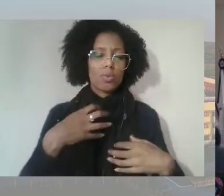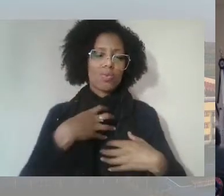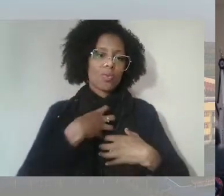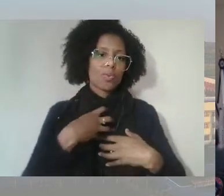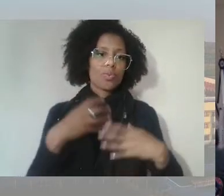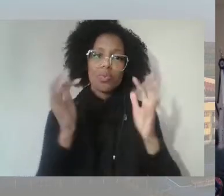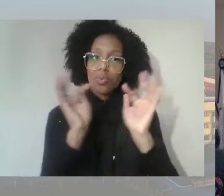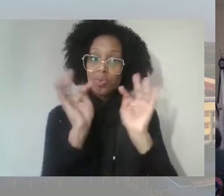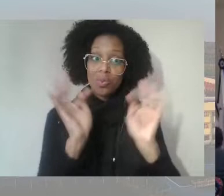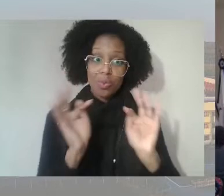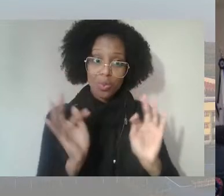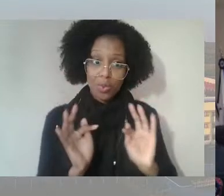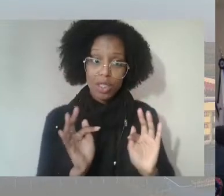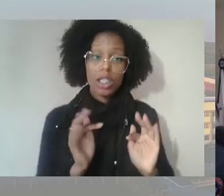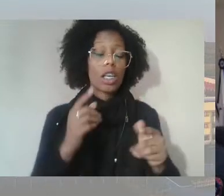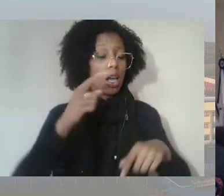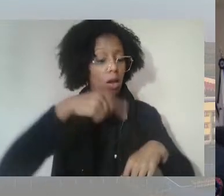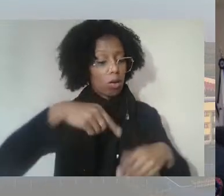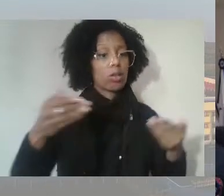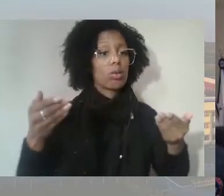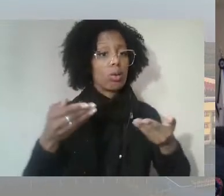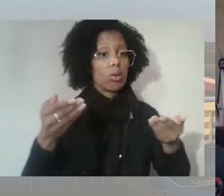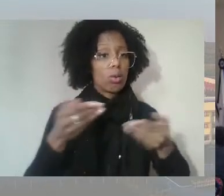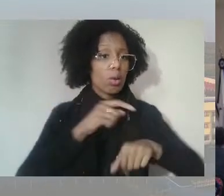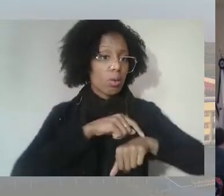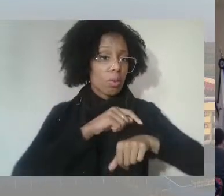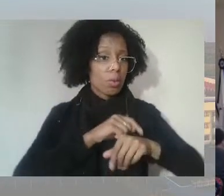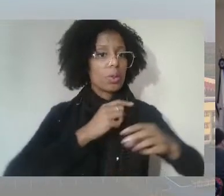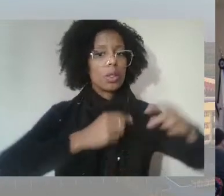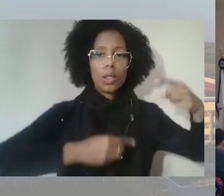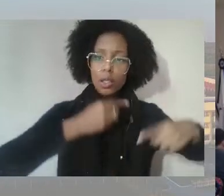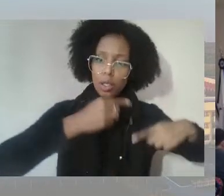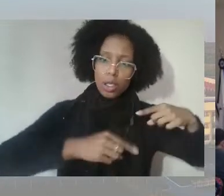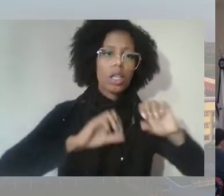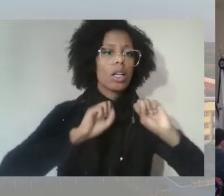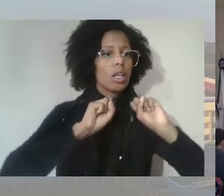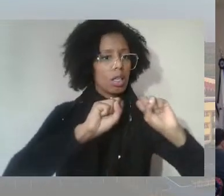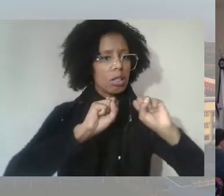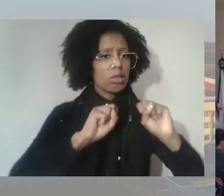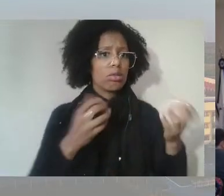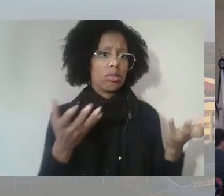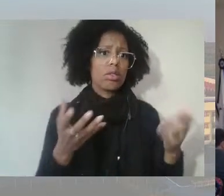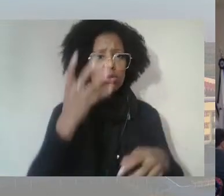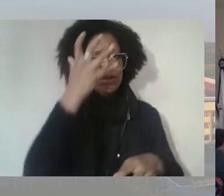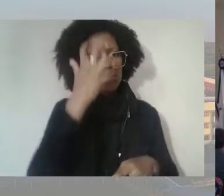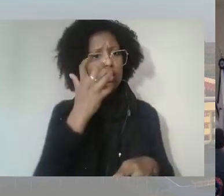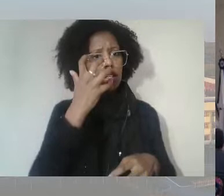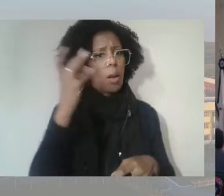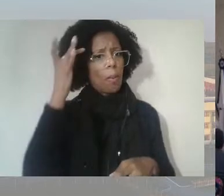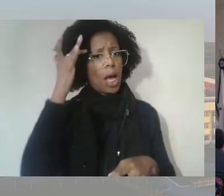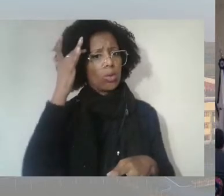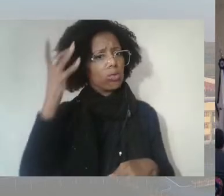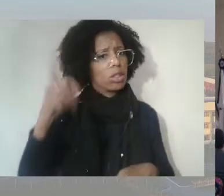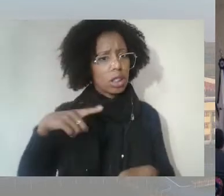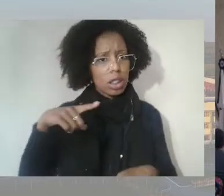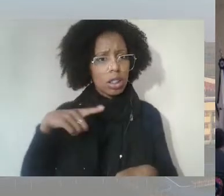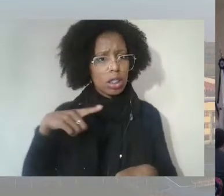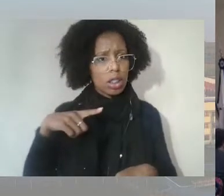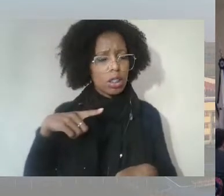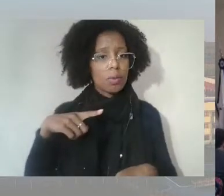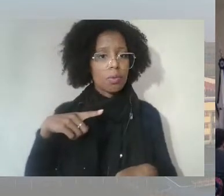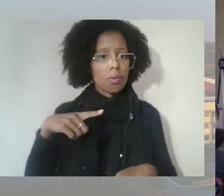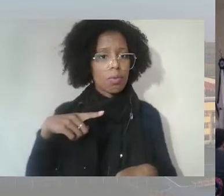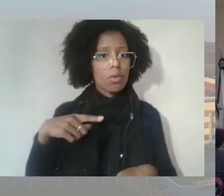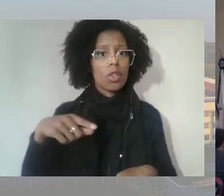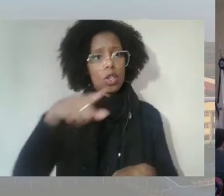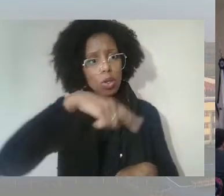que a gente está podendo discutir esse assunto, né, aqui. E da forma madura. Eu acho que foi uma disputa madura. Acho que a